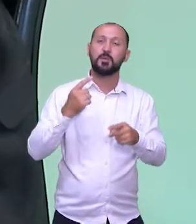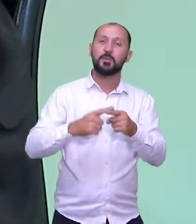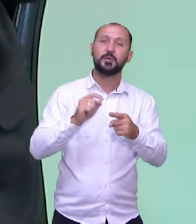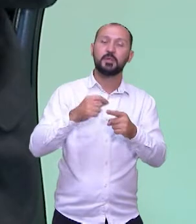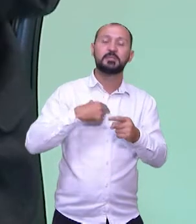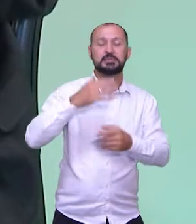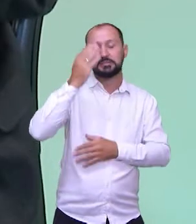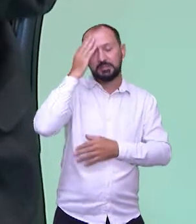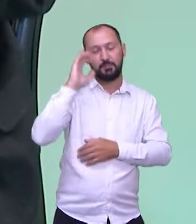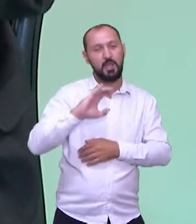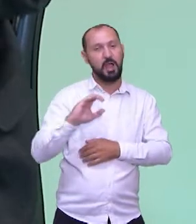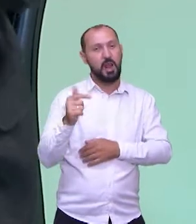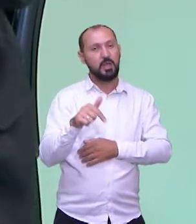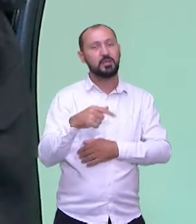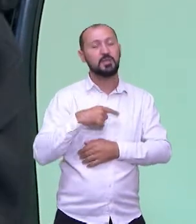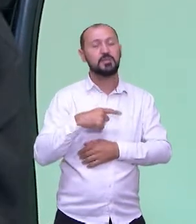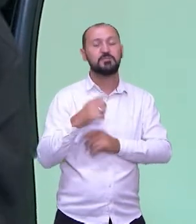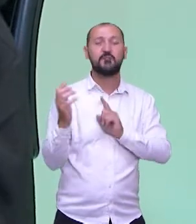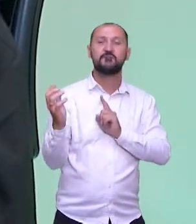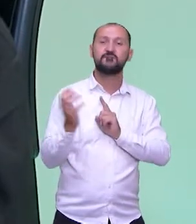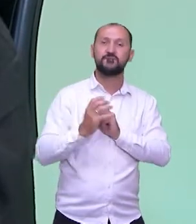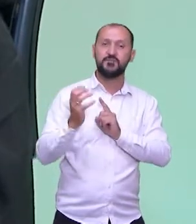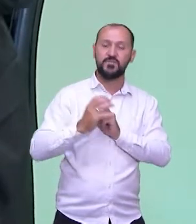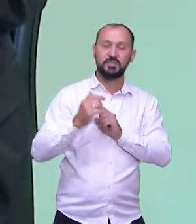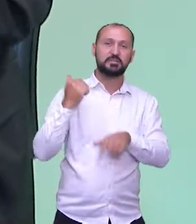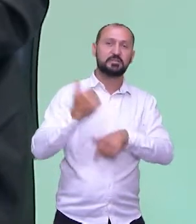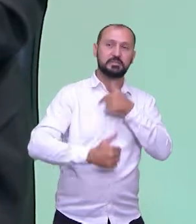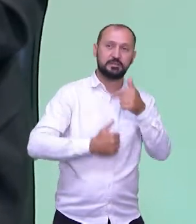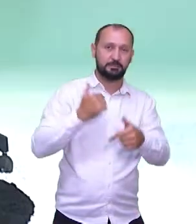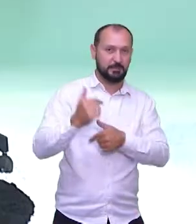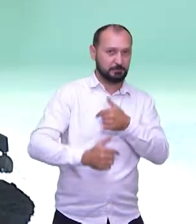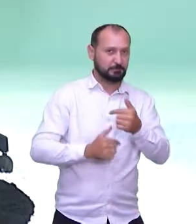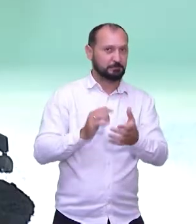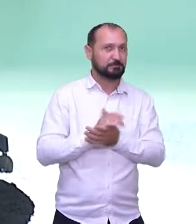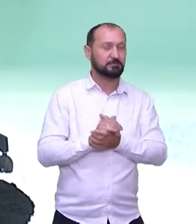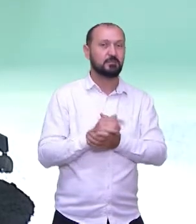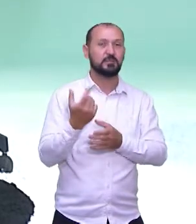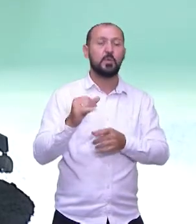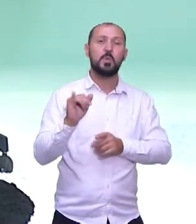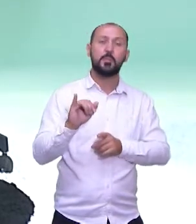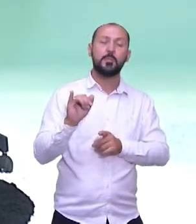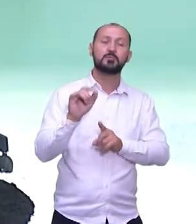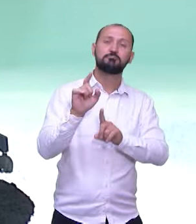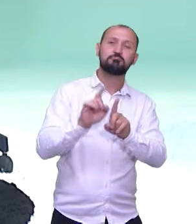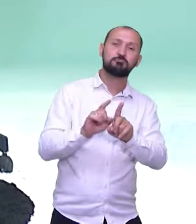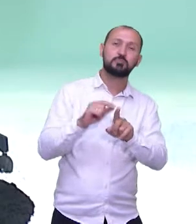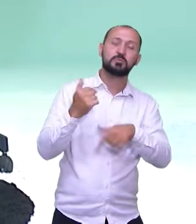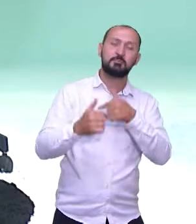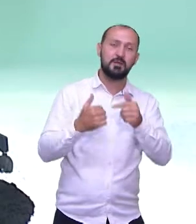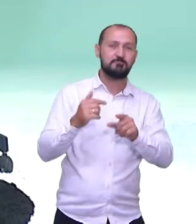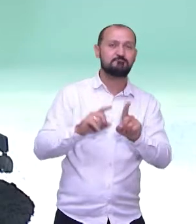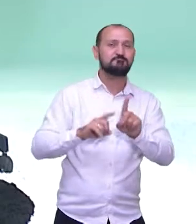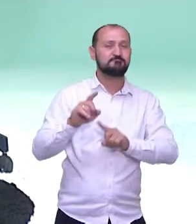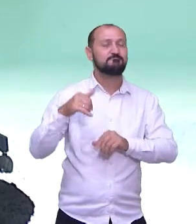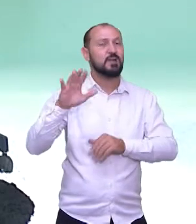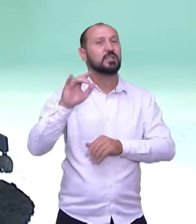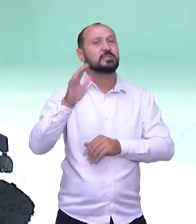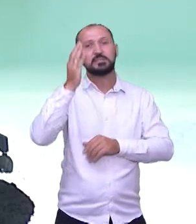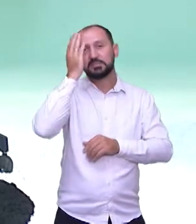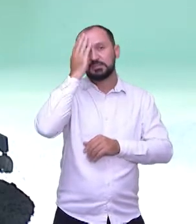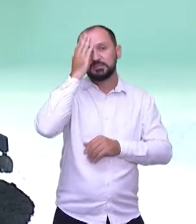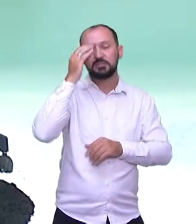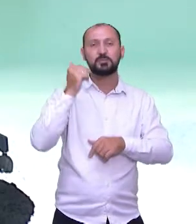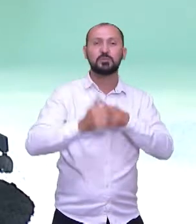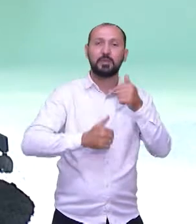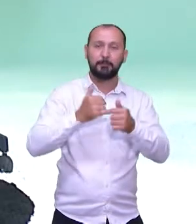porque temos a convicção que isso vai gerar mais empregos. Então é menos impostos com mais empregos. E sabemos